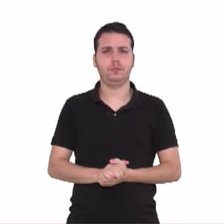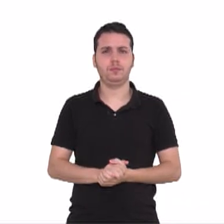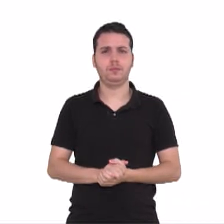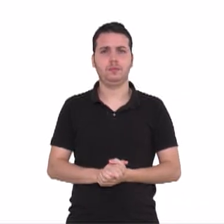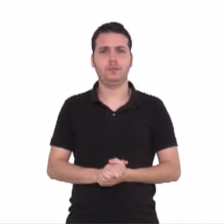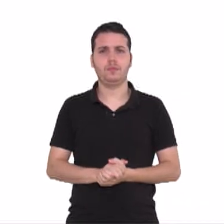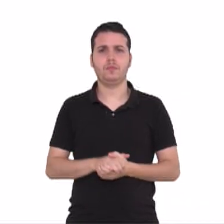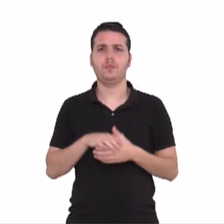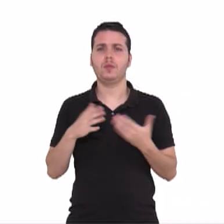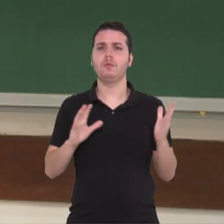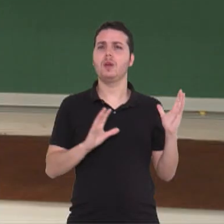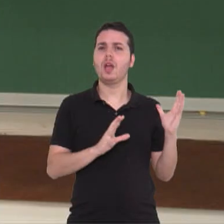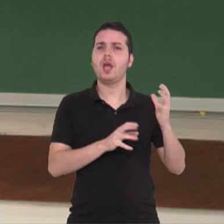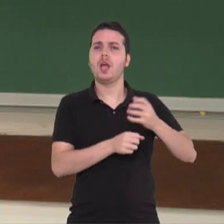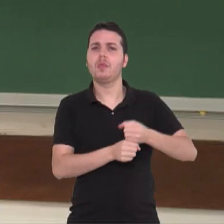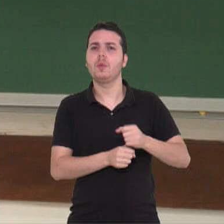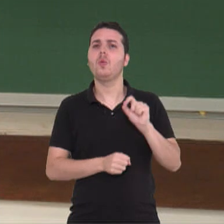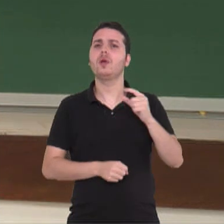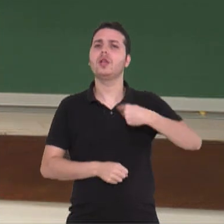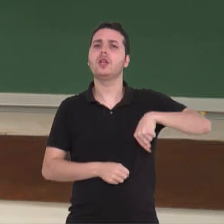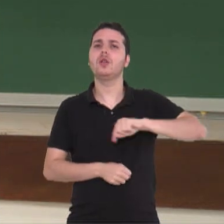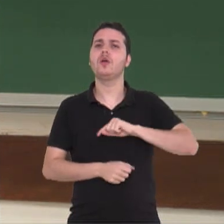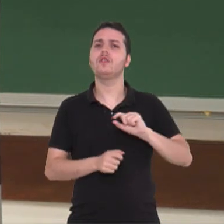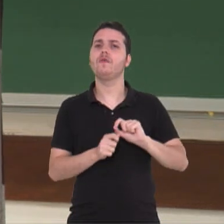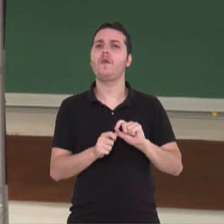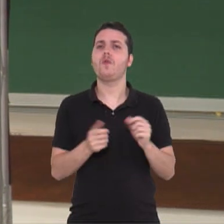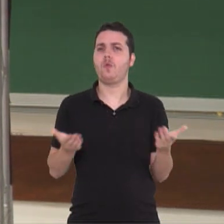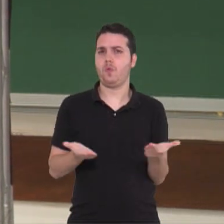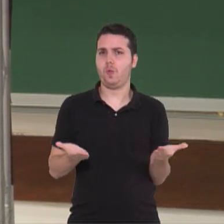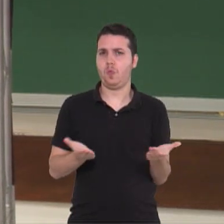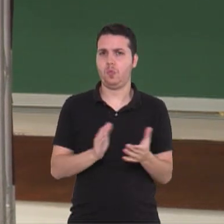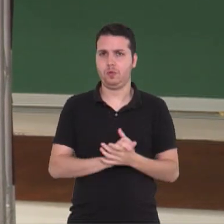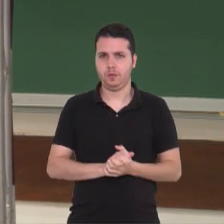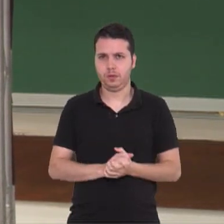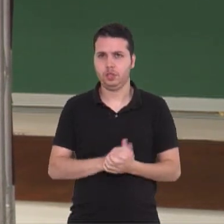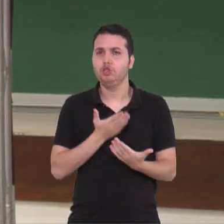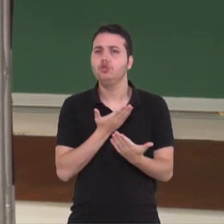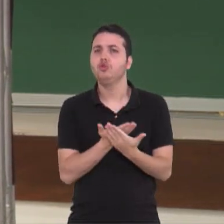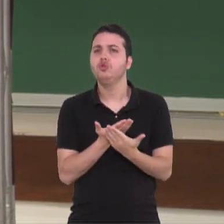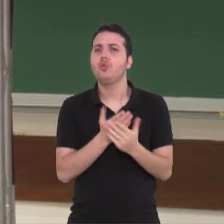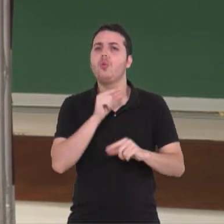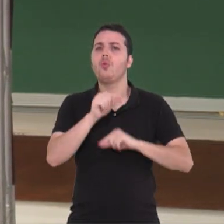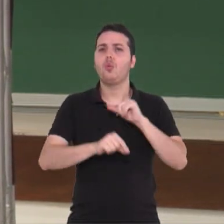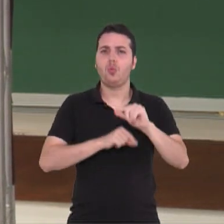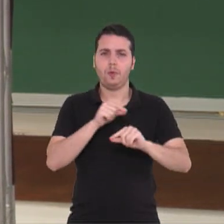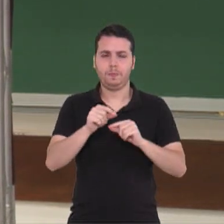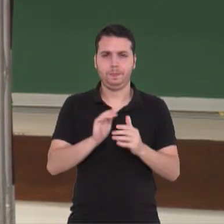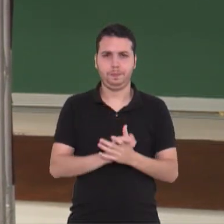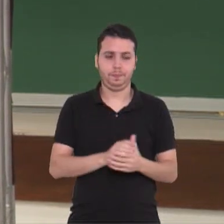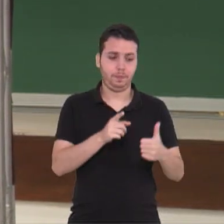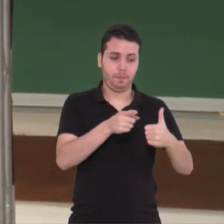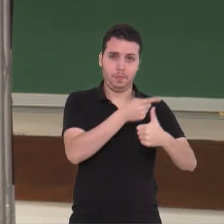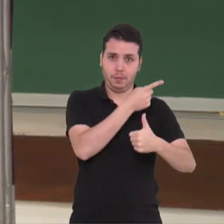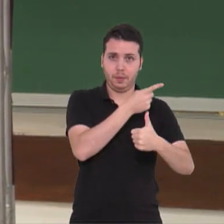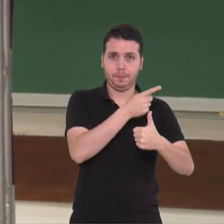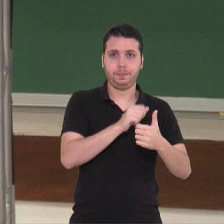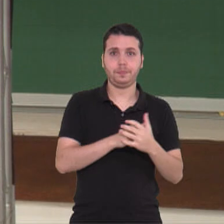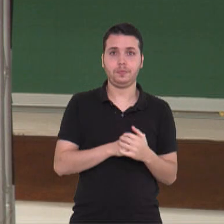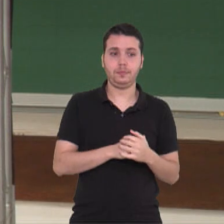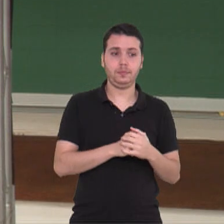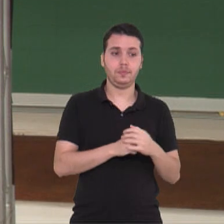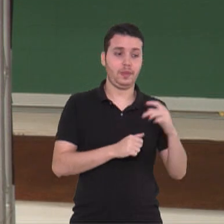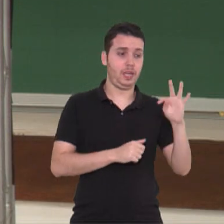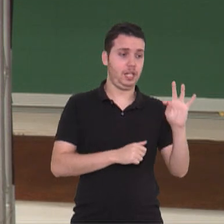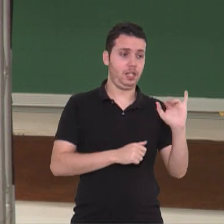Então, o que, que nós vimos hoje? O que, que a gente viu? Aprendeu hoje. Primeiro nós aprendemos que tira e quadrinho são